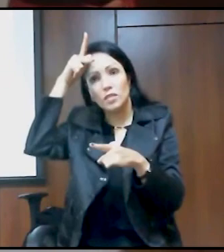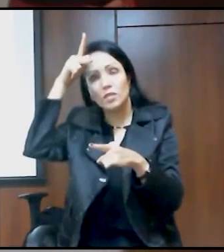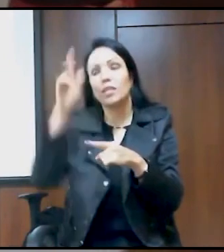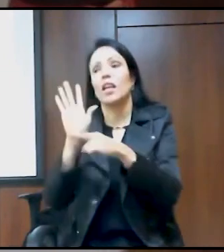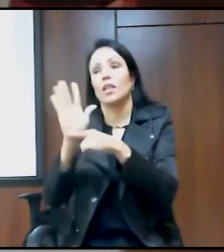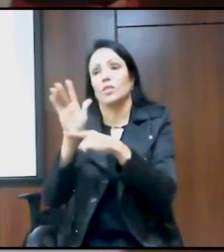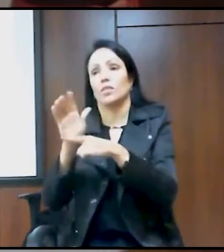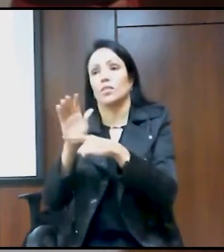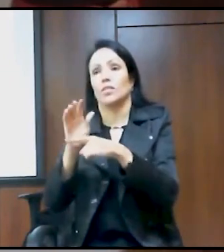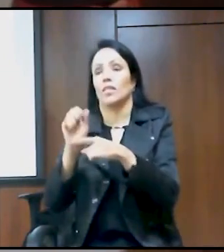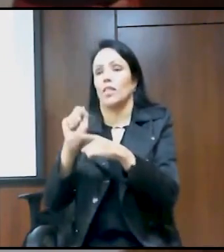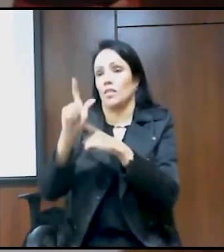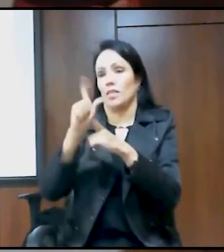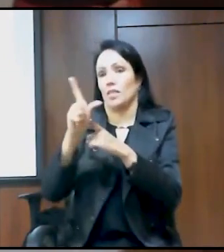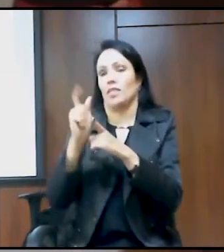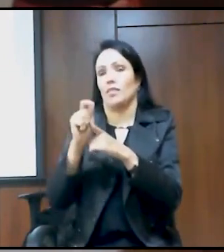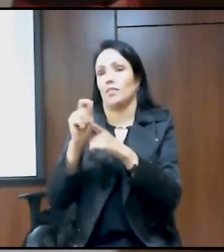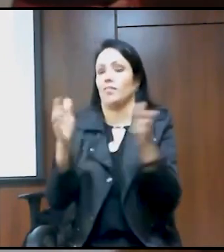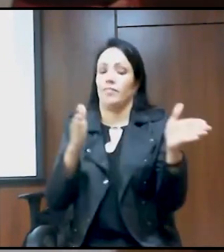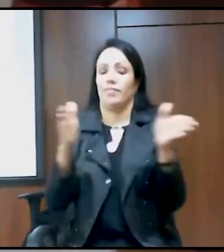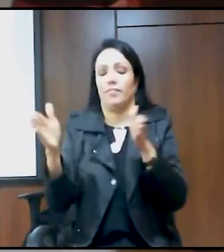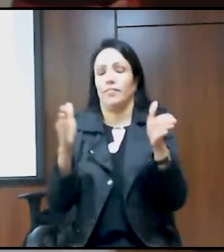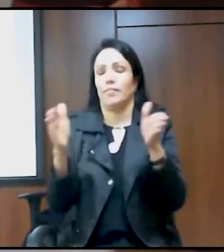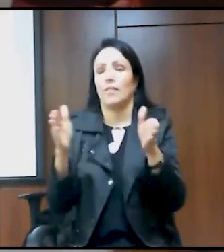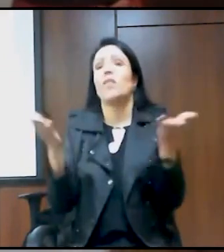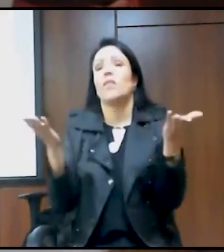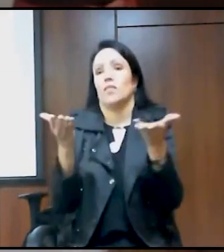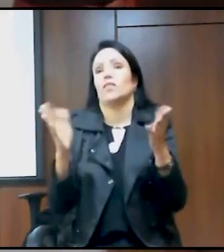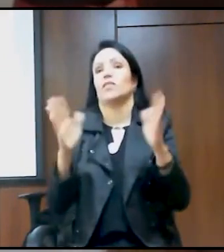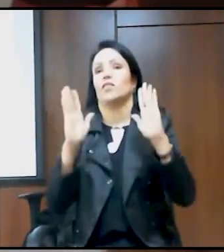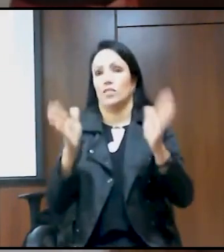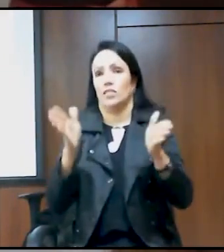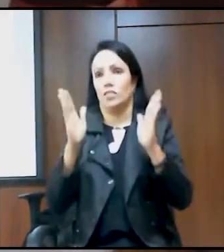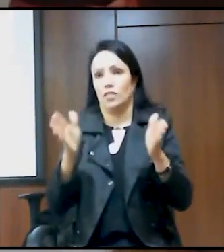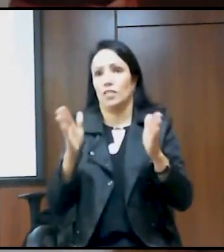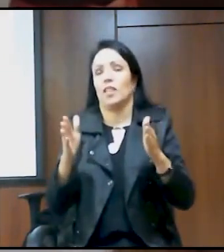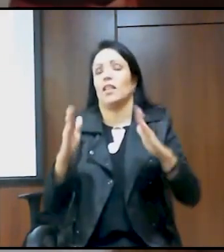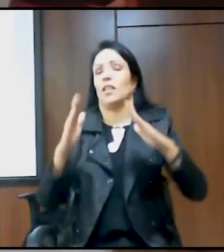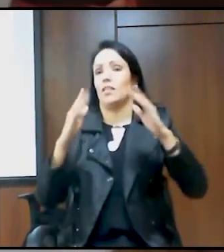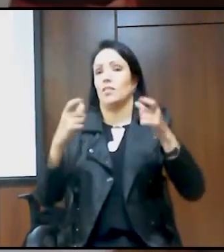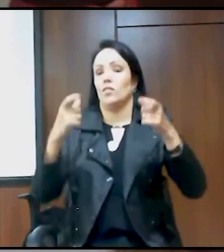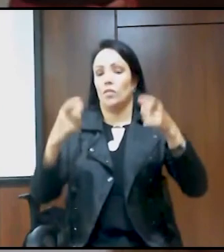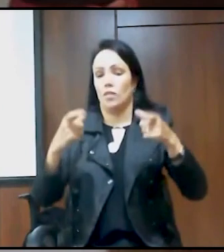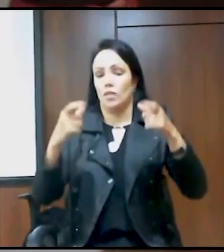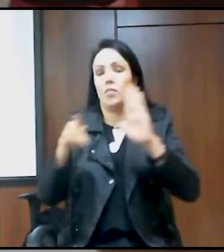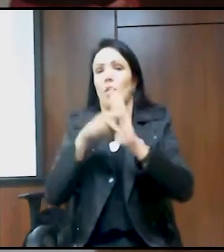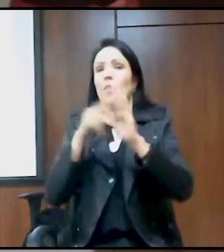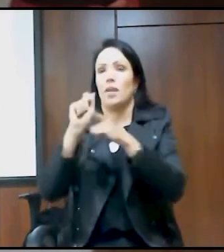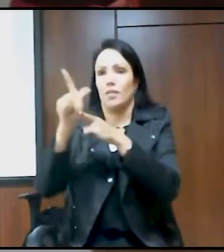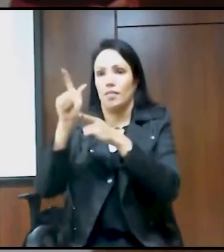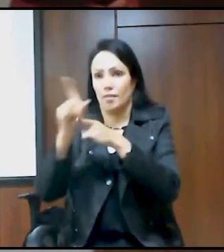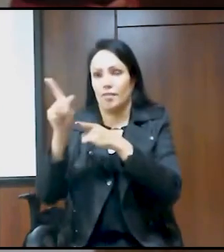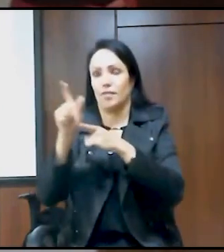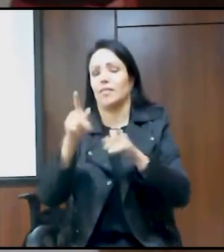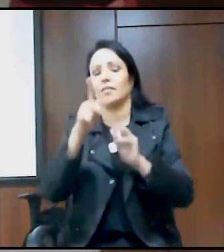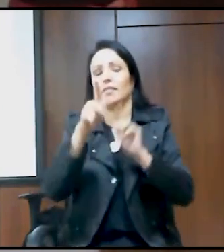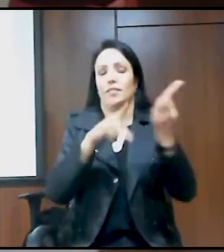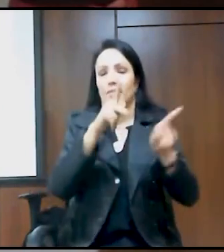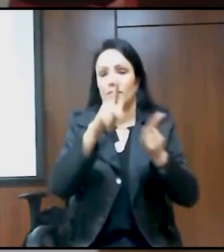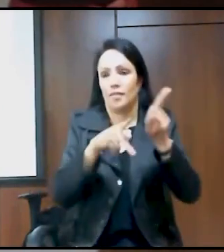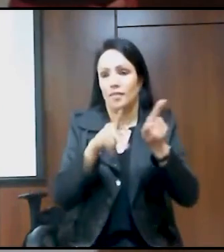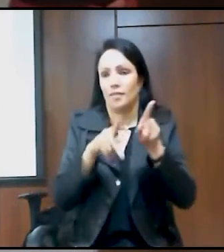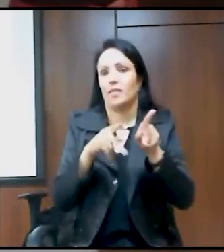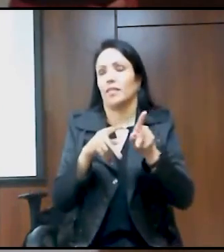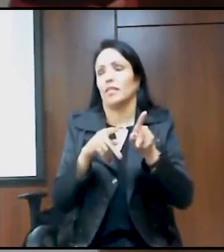Portanto, já existem hoje imobiliárias populares que estão sendo sondadas para serem... Você, na hora que você tem o